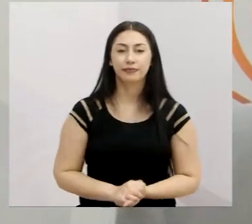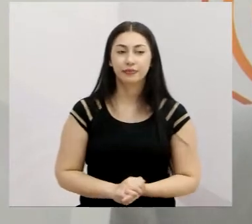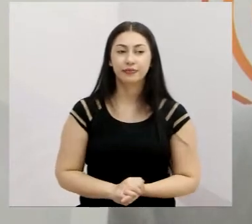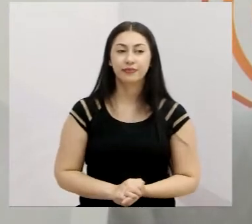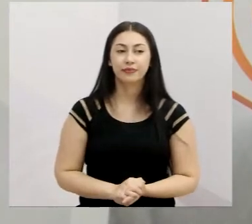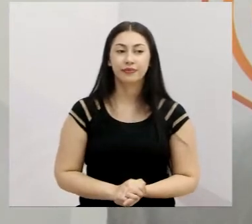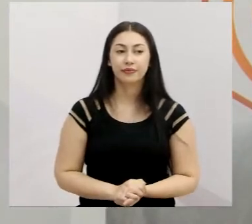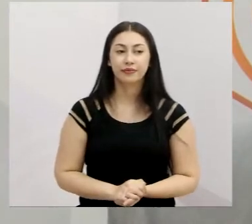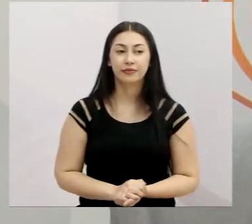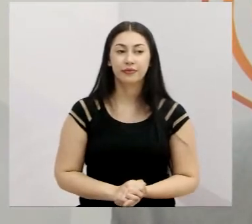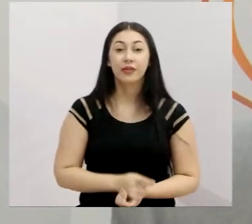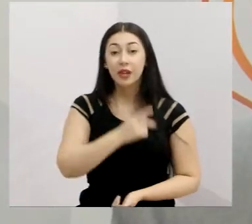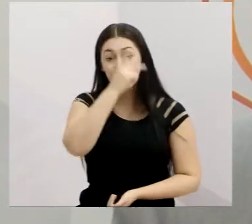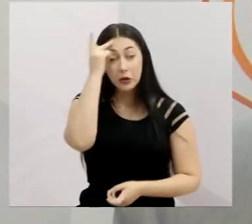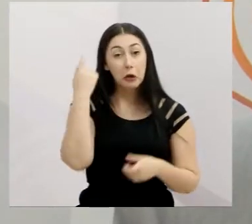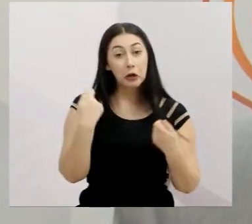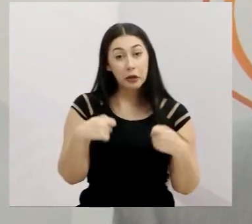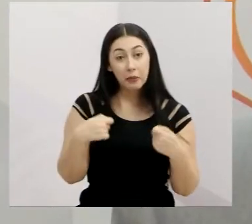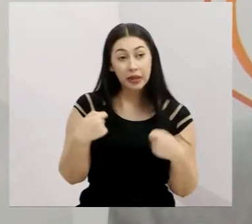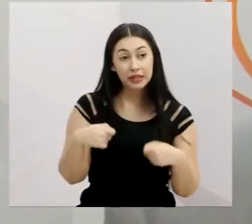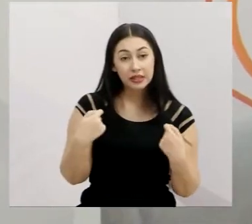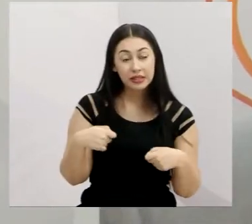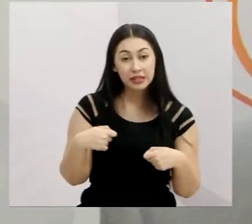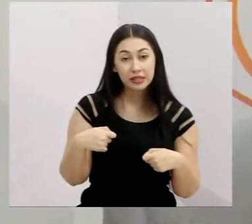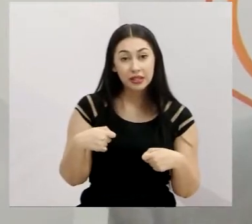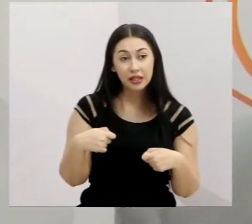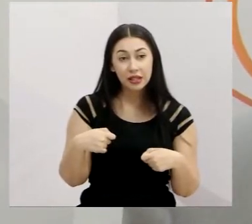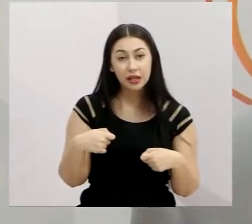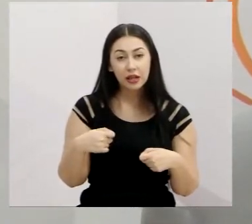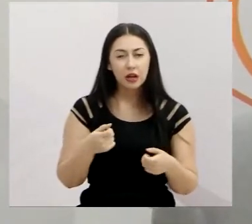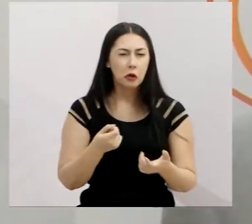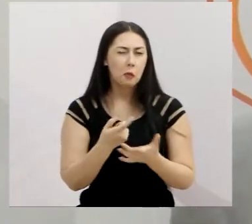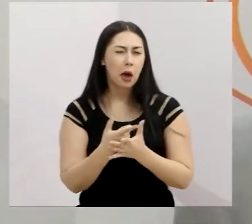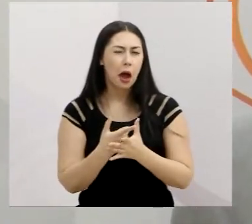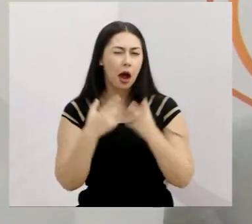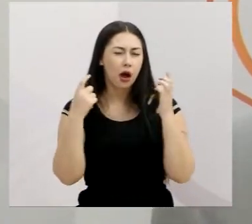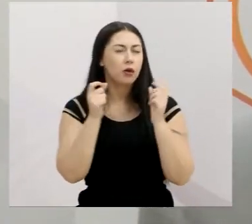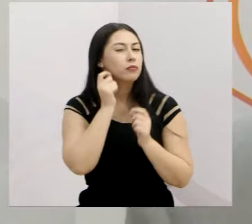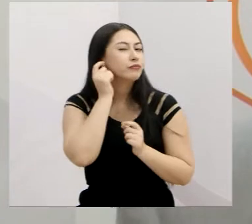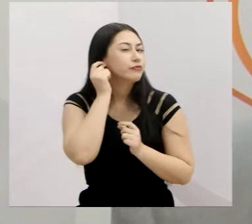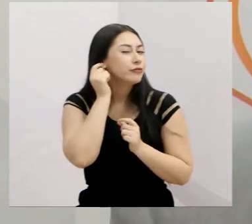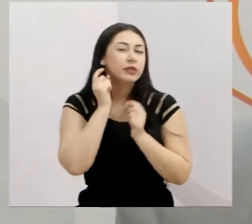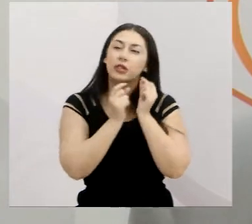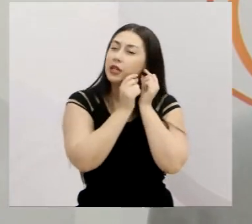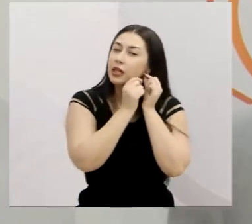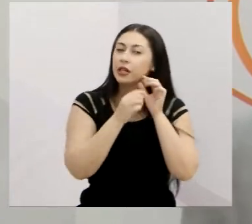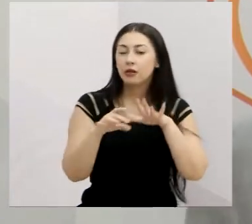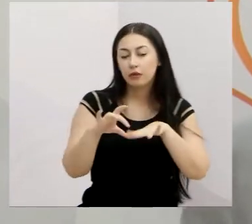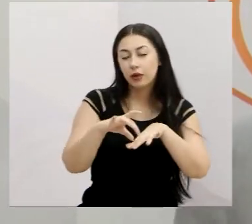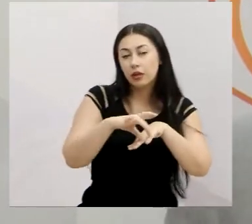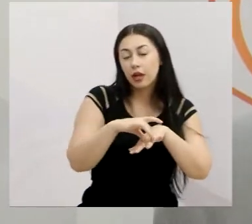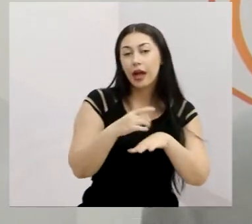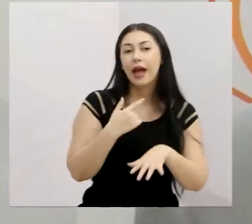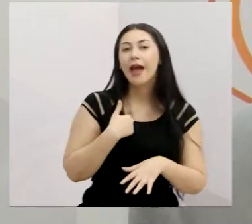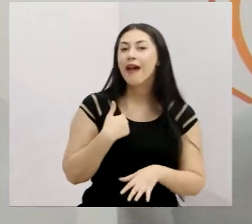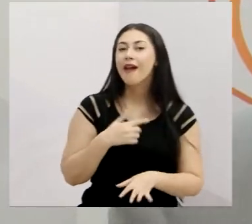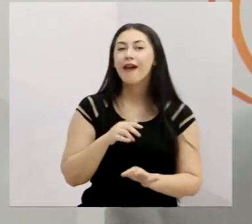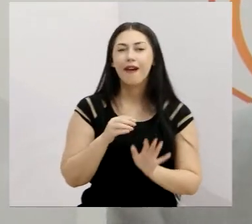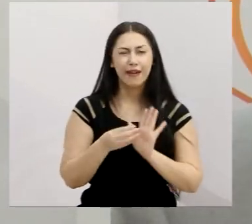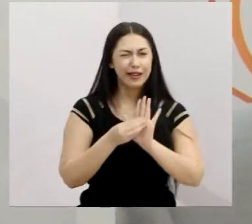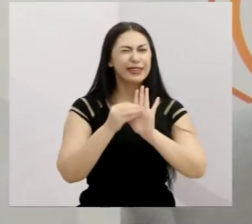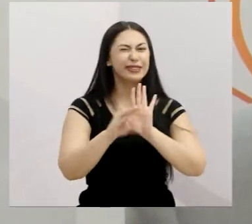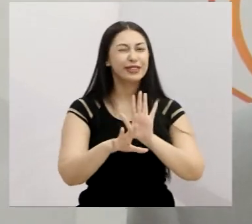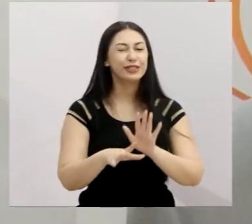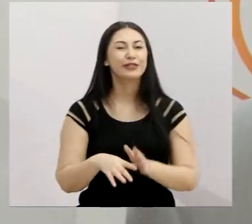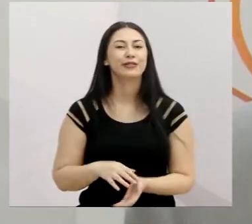aliás quem tiver precisando comprar eu um cachecol um brinco o anel recomendo aí